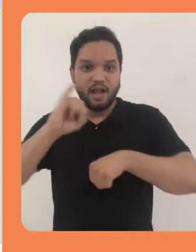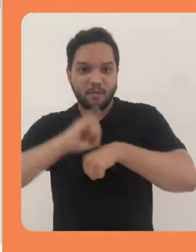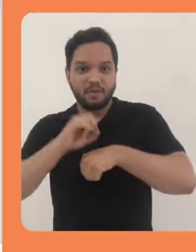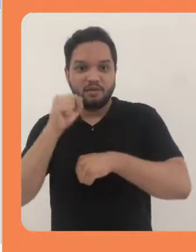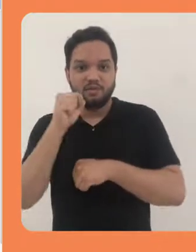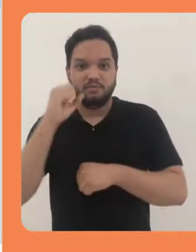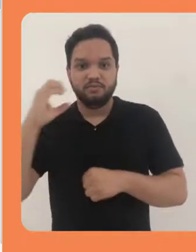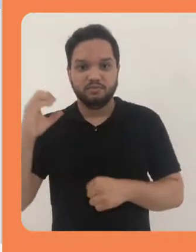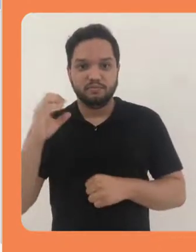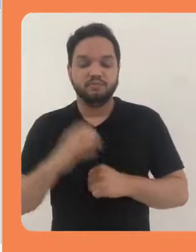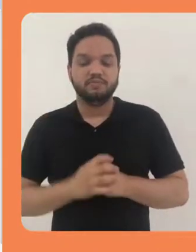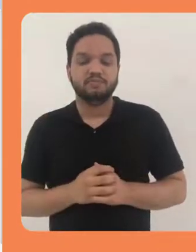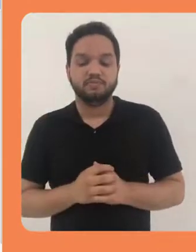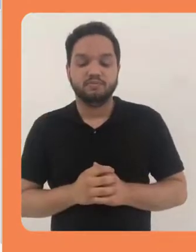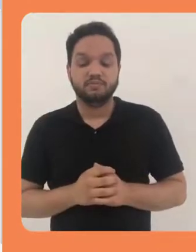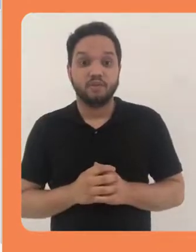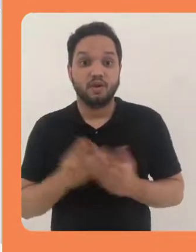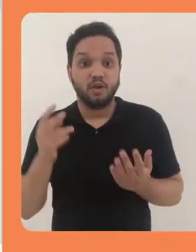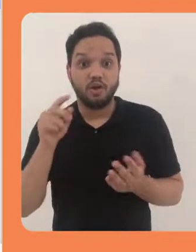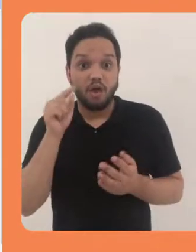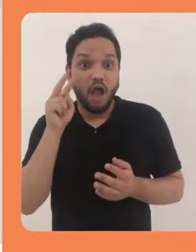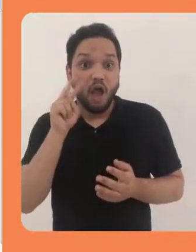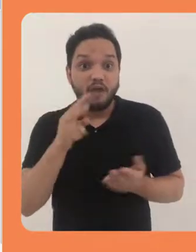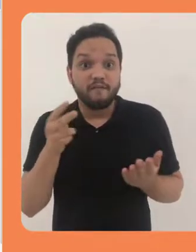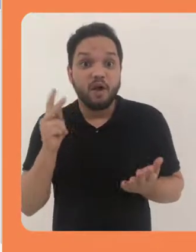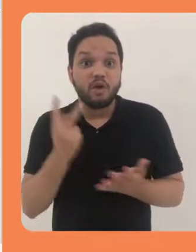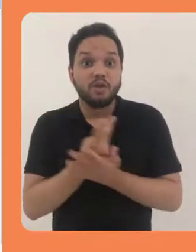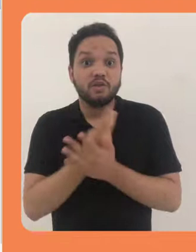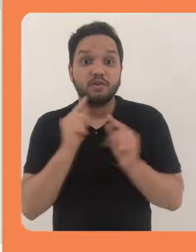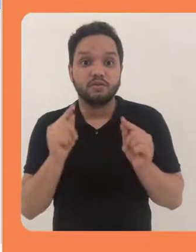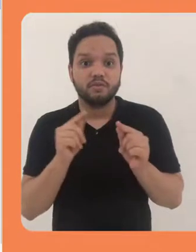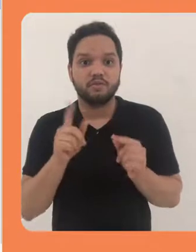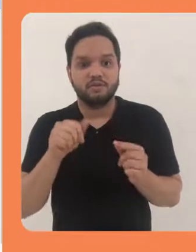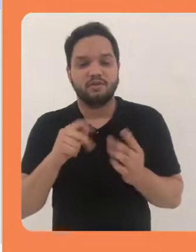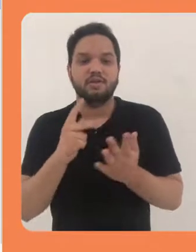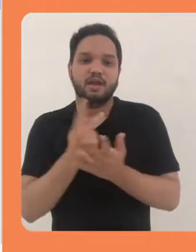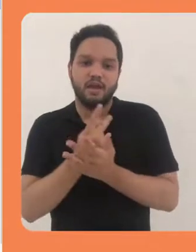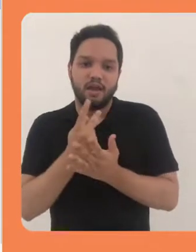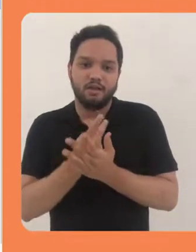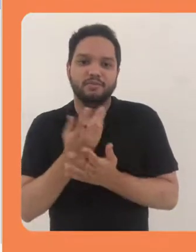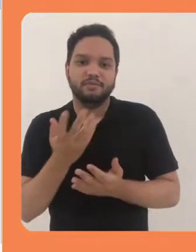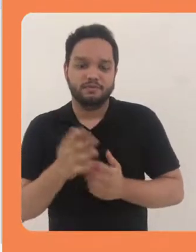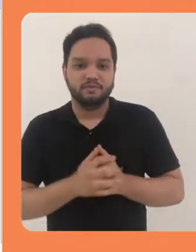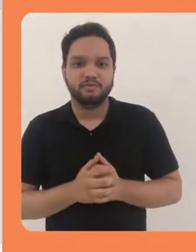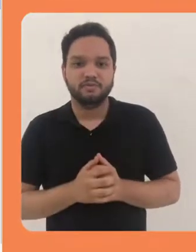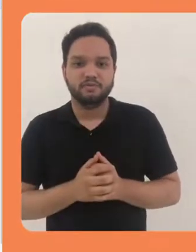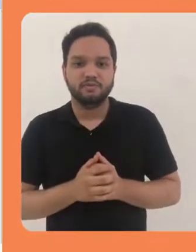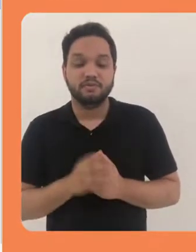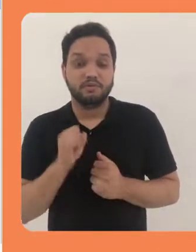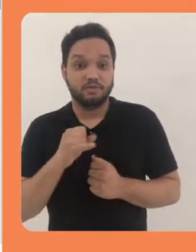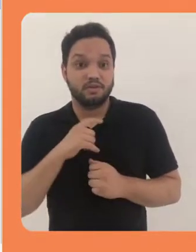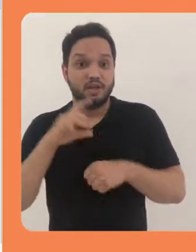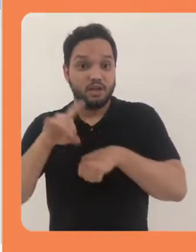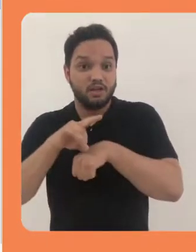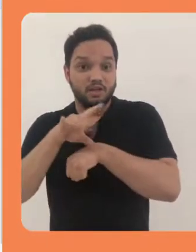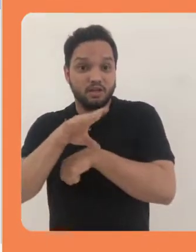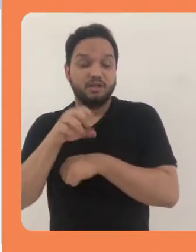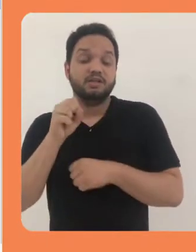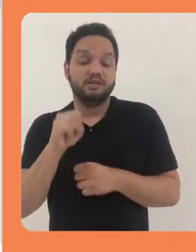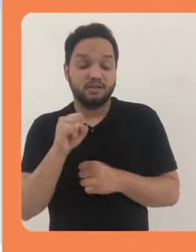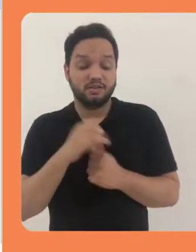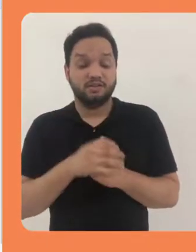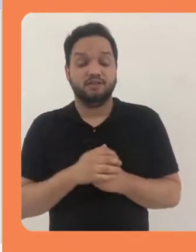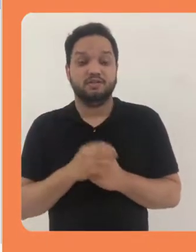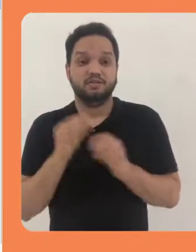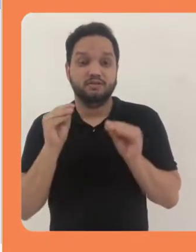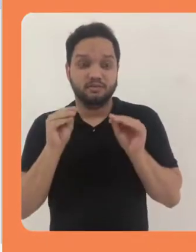E floripa é a capital de ss vamos ver o que que acontece é errado né e